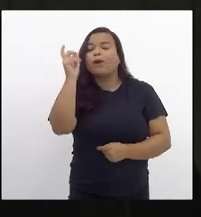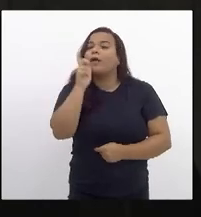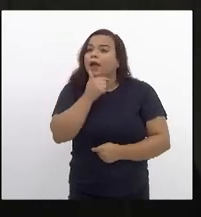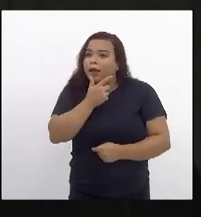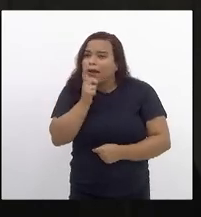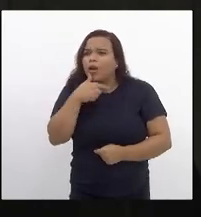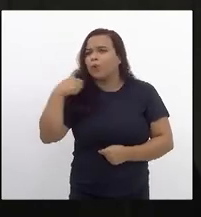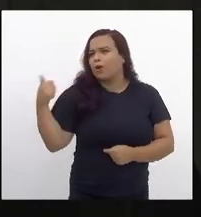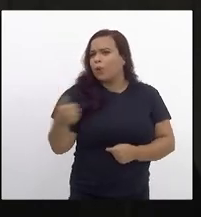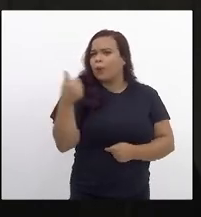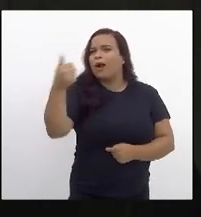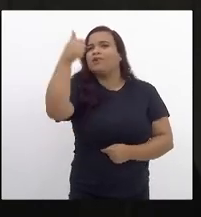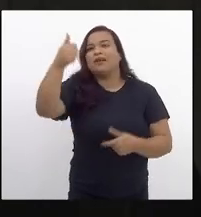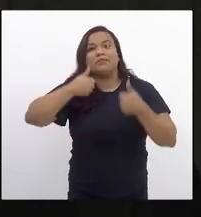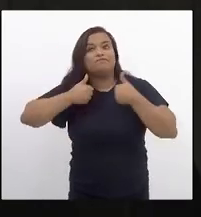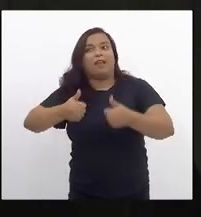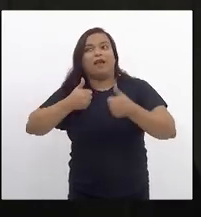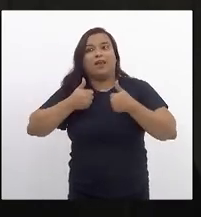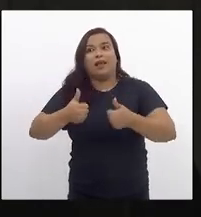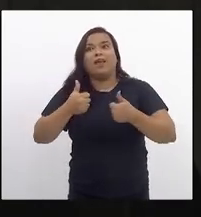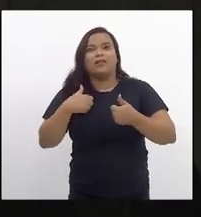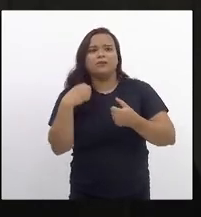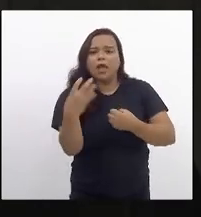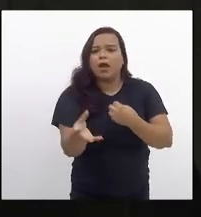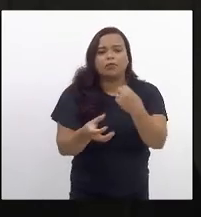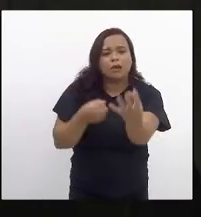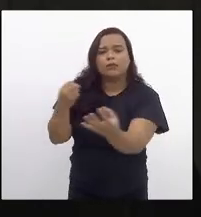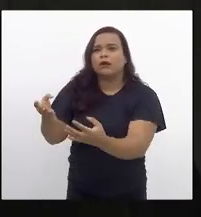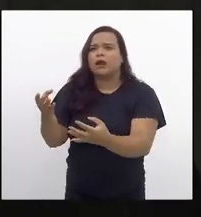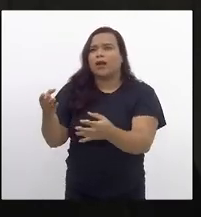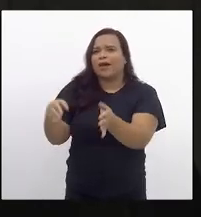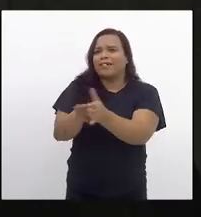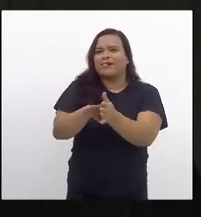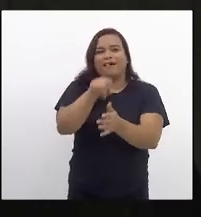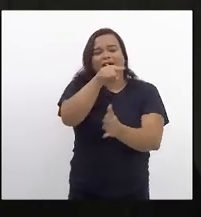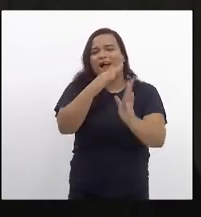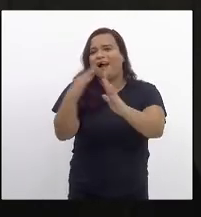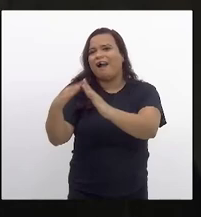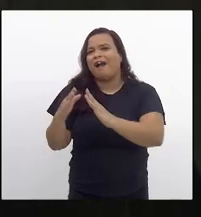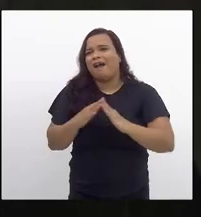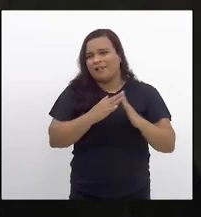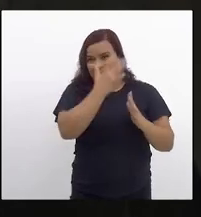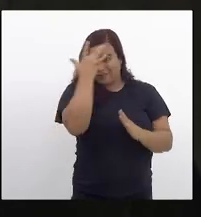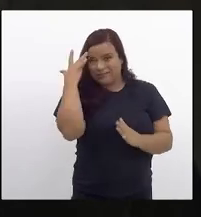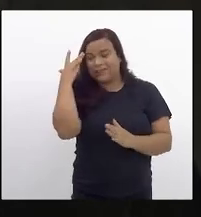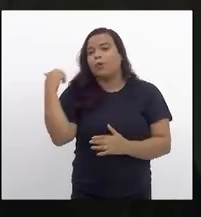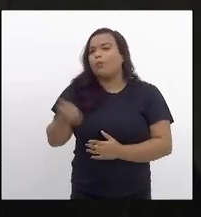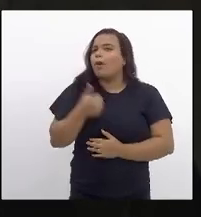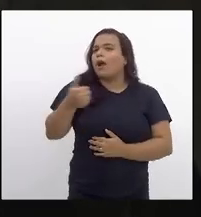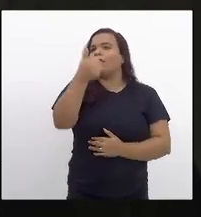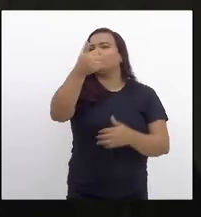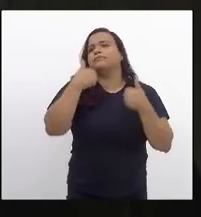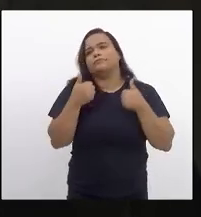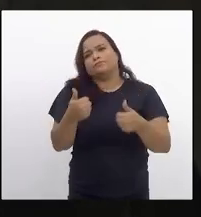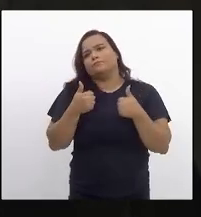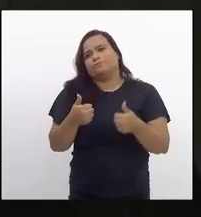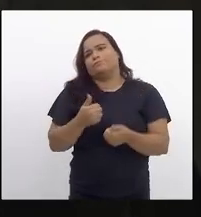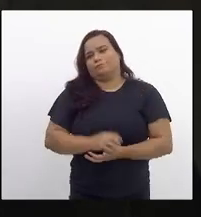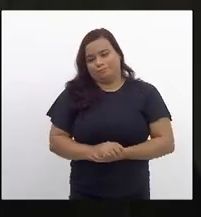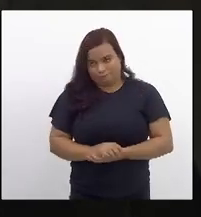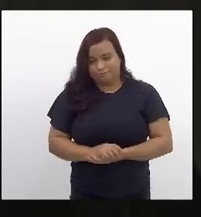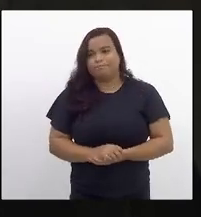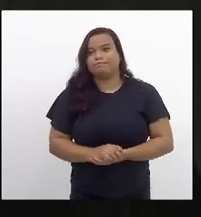não é para que elas chegue até as residências com qualidade e